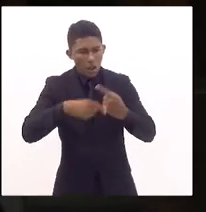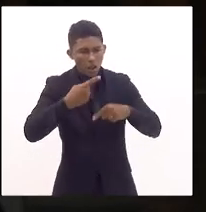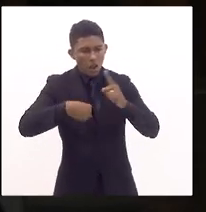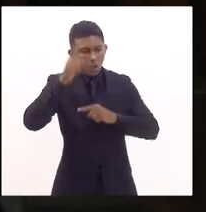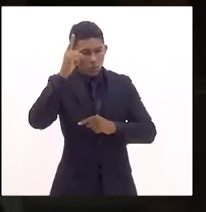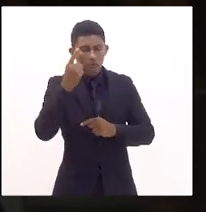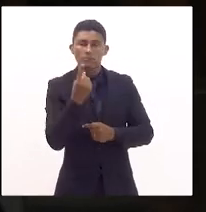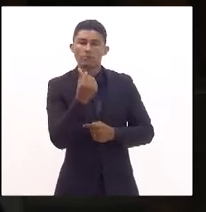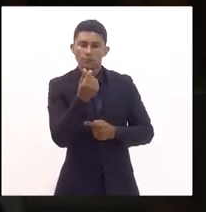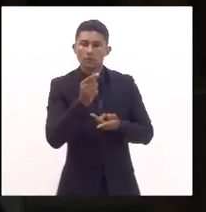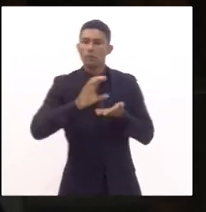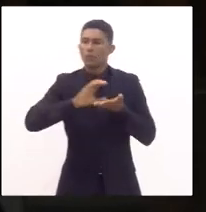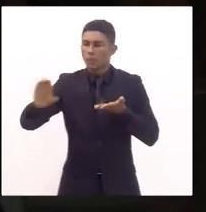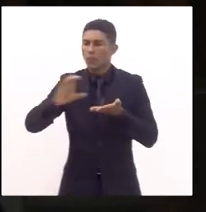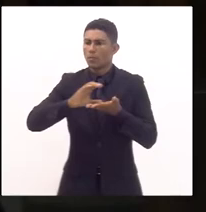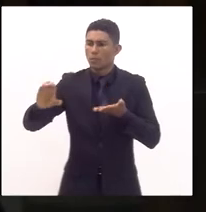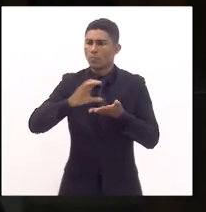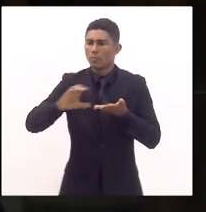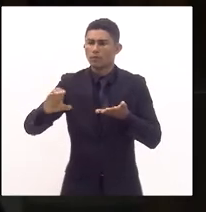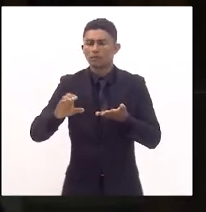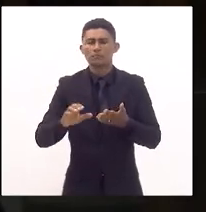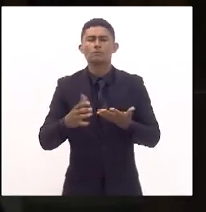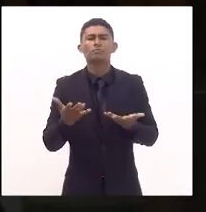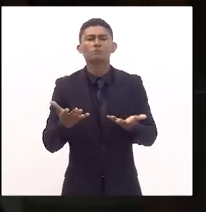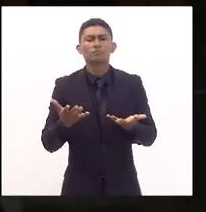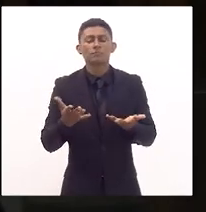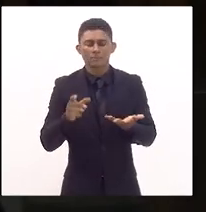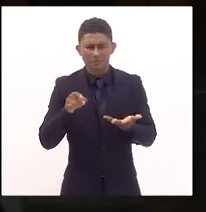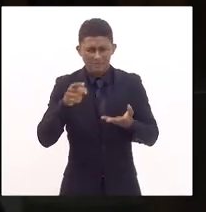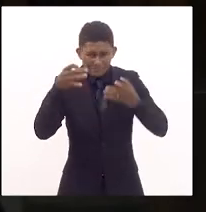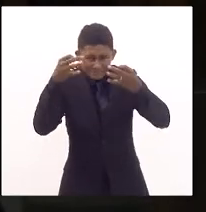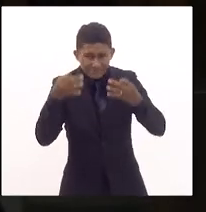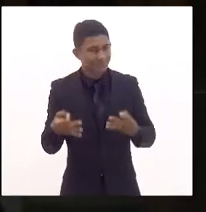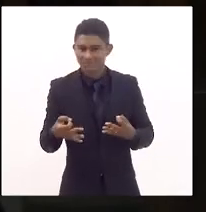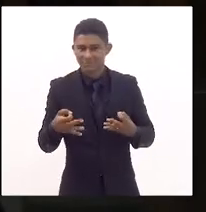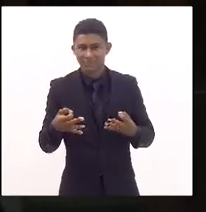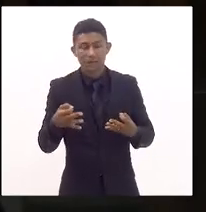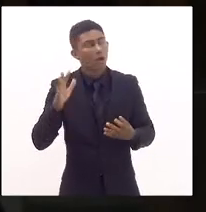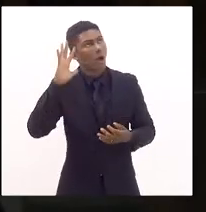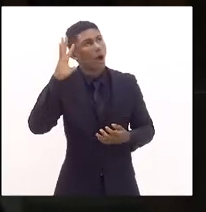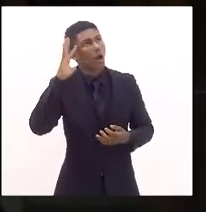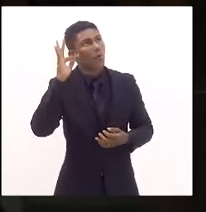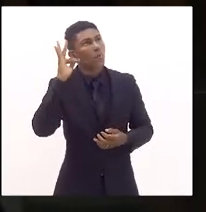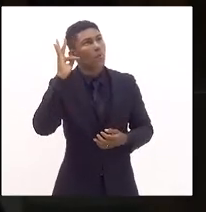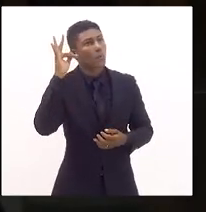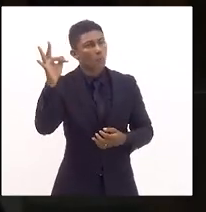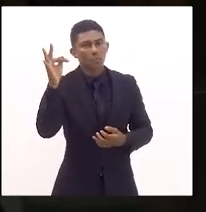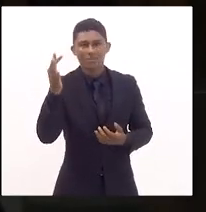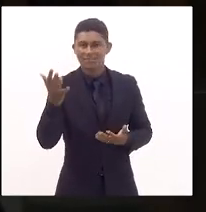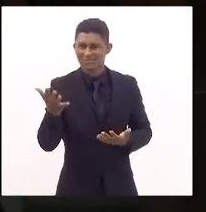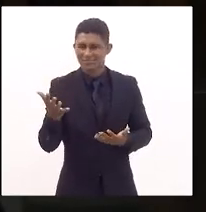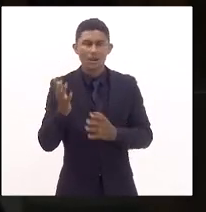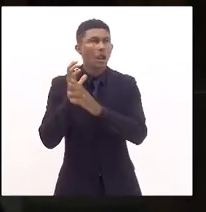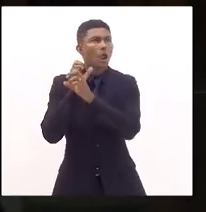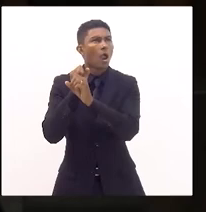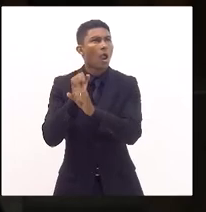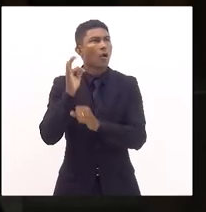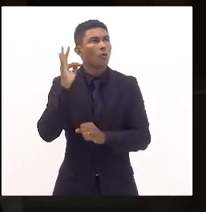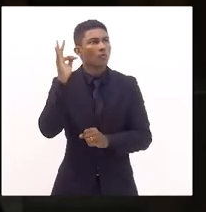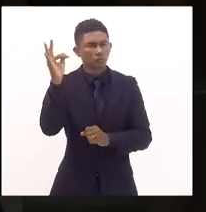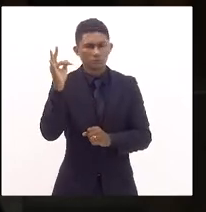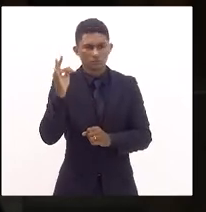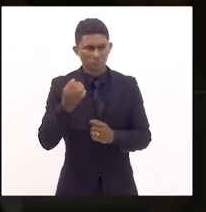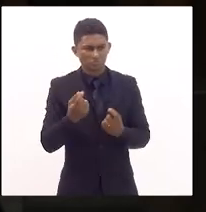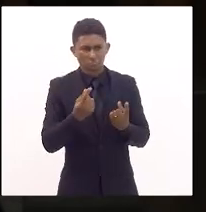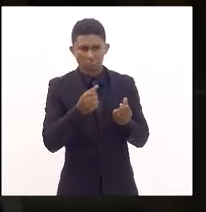Ora, você está trabalhando com hipóteses e não com dinheiro em caixa. Né? Então, na verdade, isso